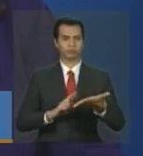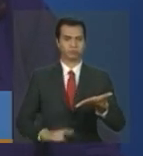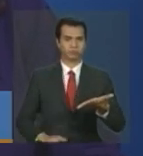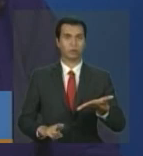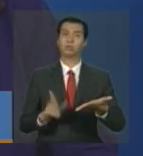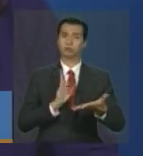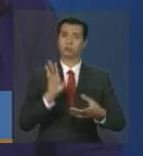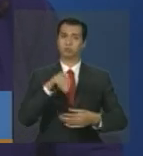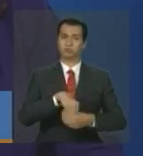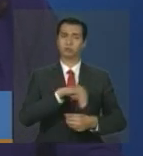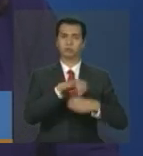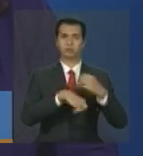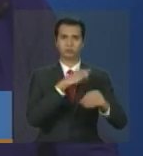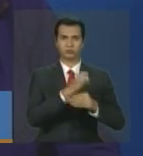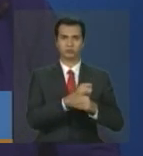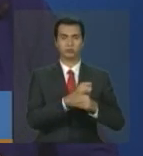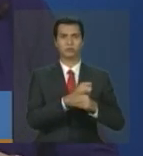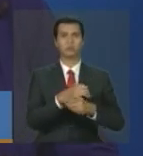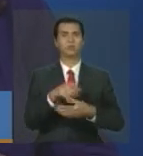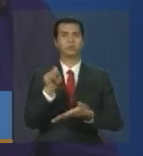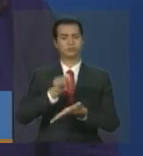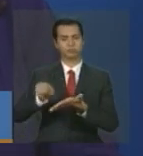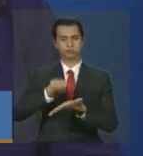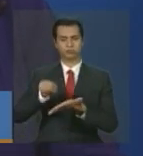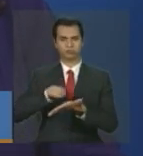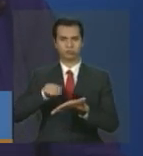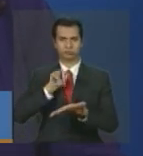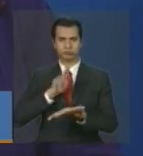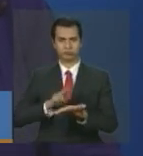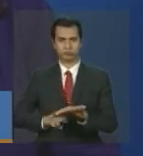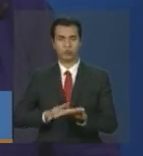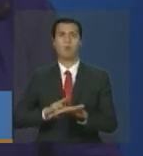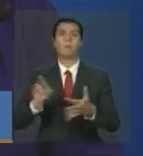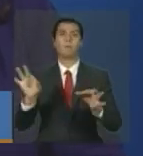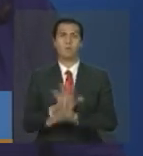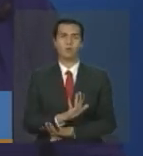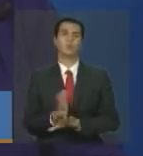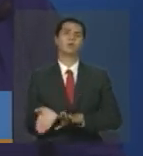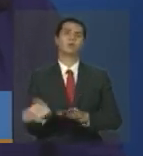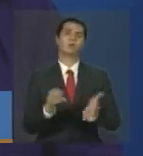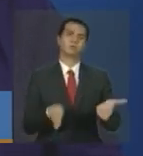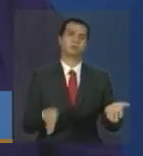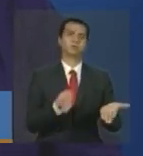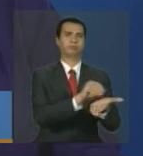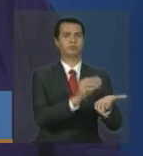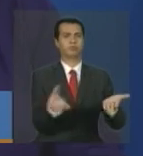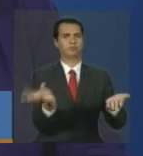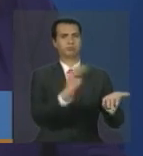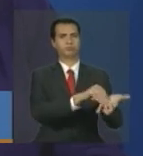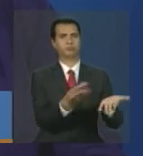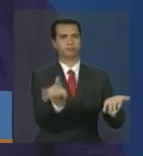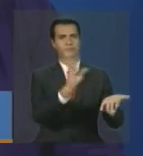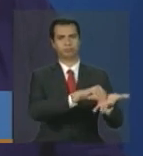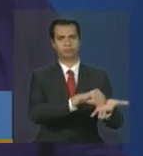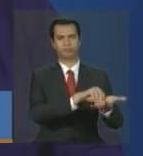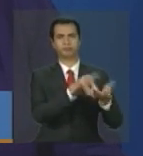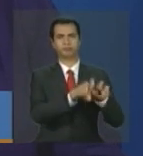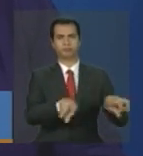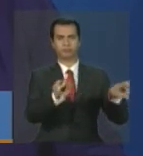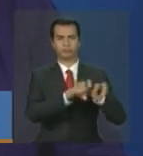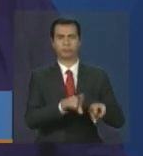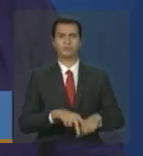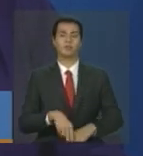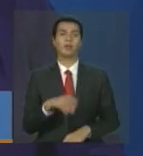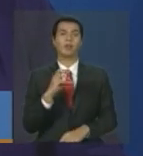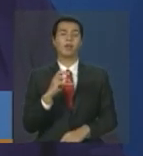na página para responder à luz antes para depois ir no aplicativo do CRAS do creas e do centro pop